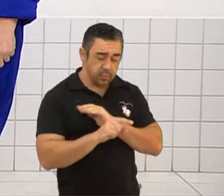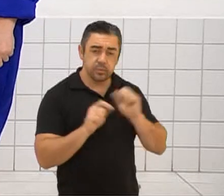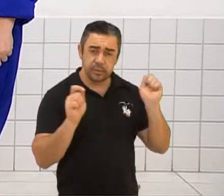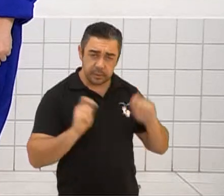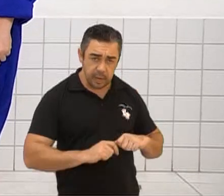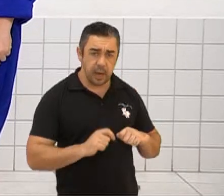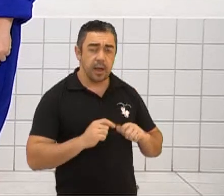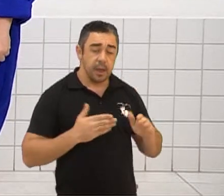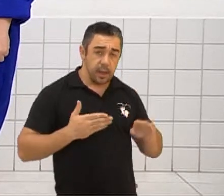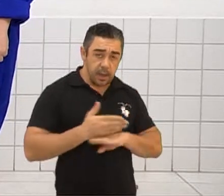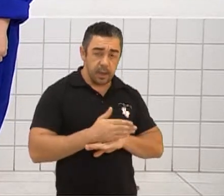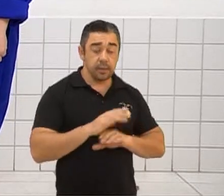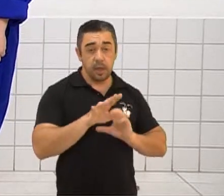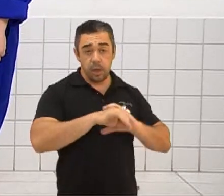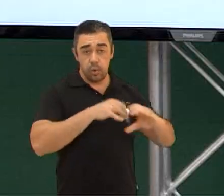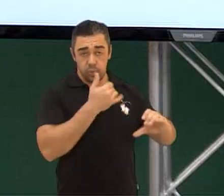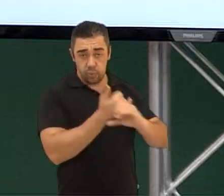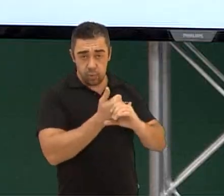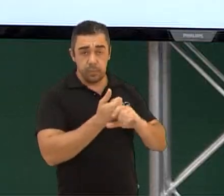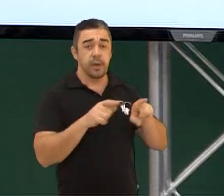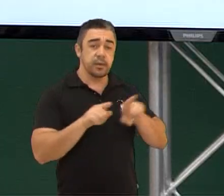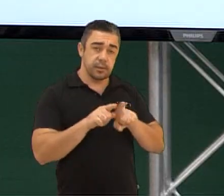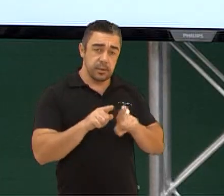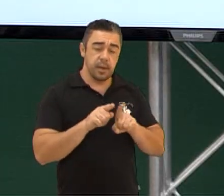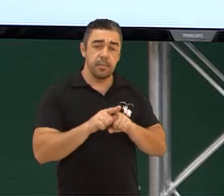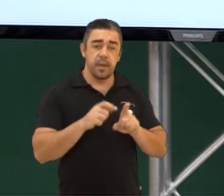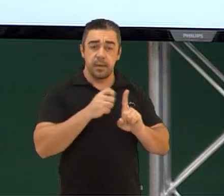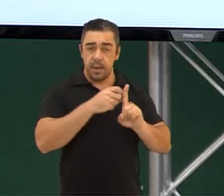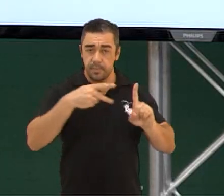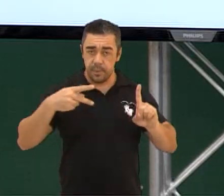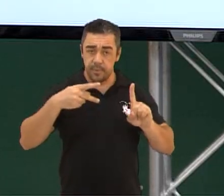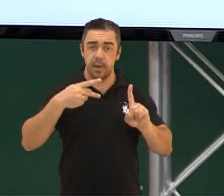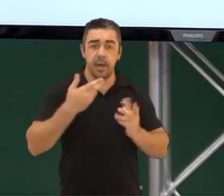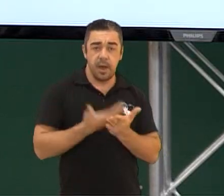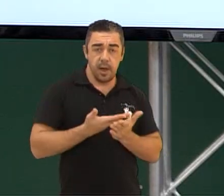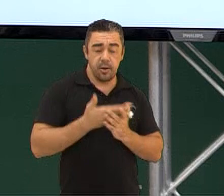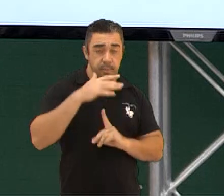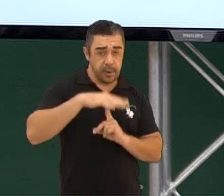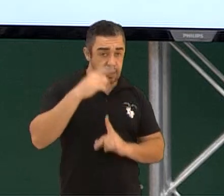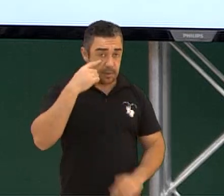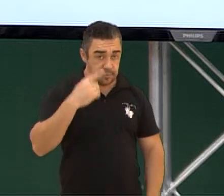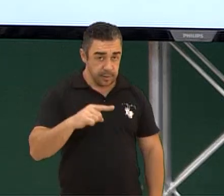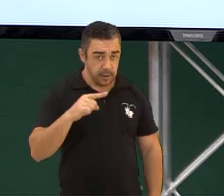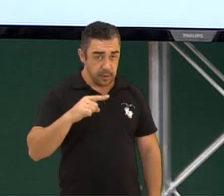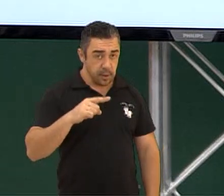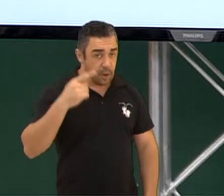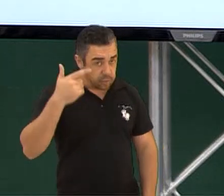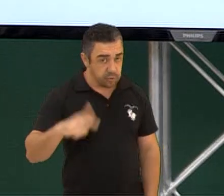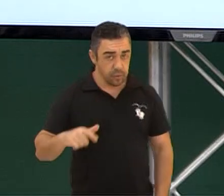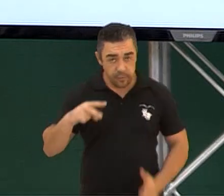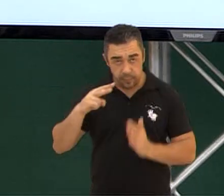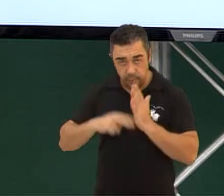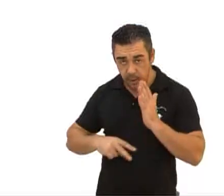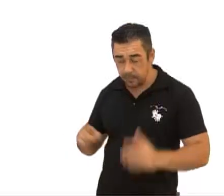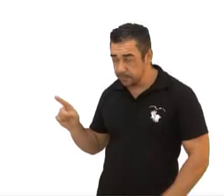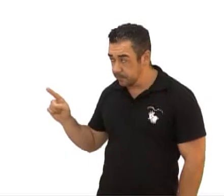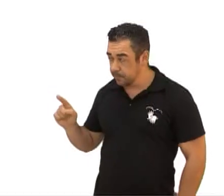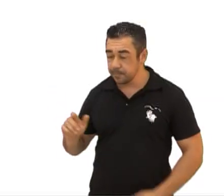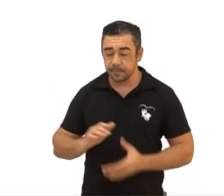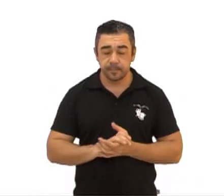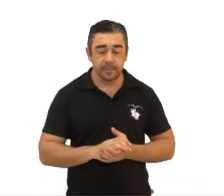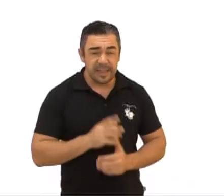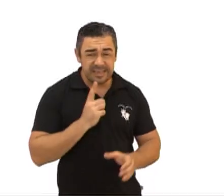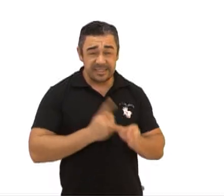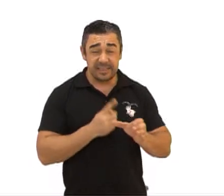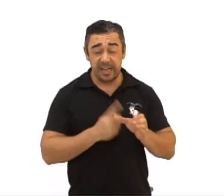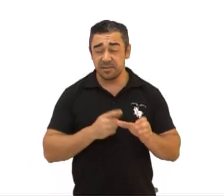entra lá no chat do YouTube, encaminha pelo aplicativo também, né, professor, a gente está aqui aguardando. Deu tempo para pensar, vamos ler mais uma vez a pergunta. Considerada a